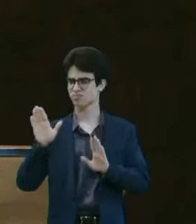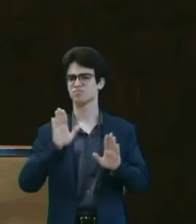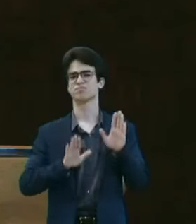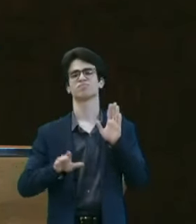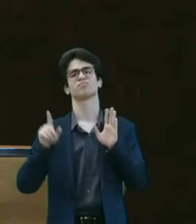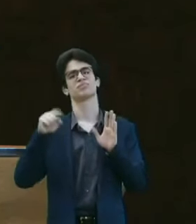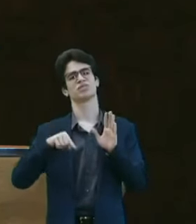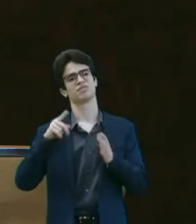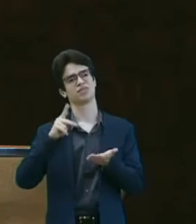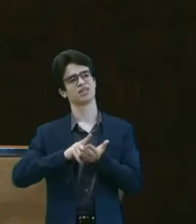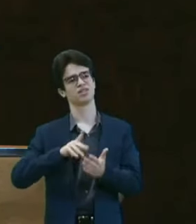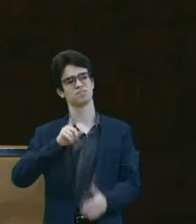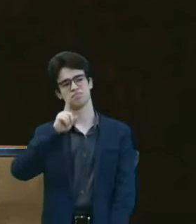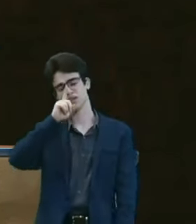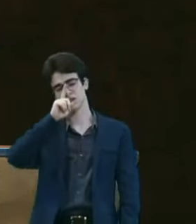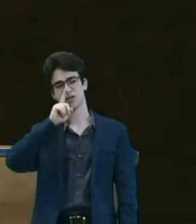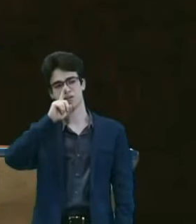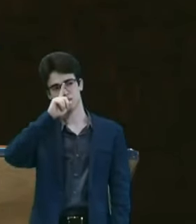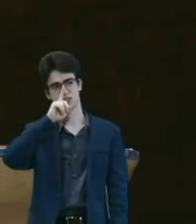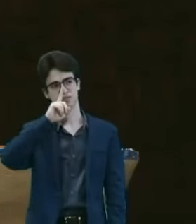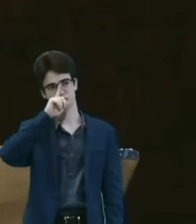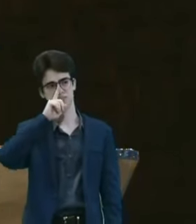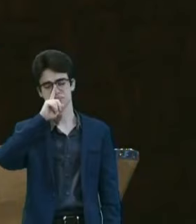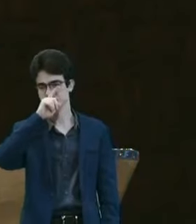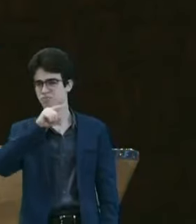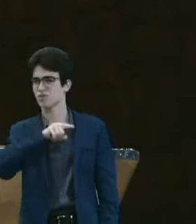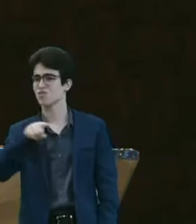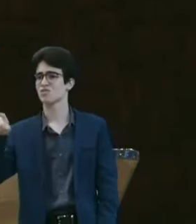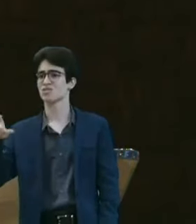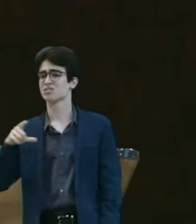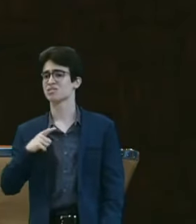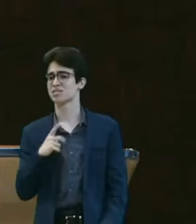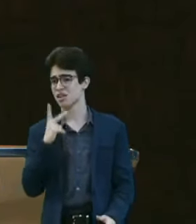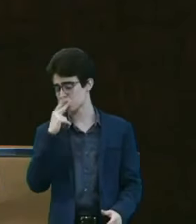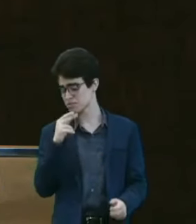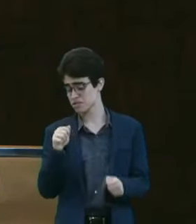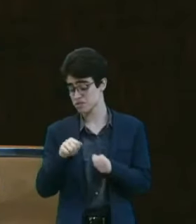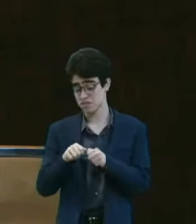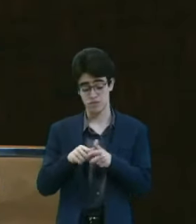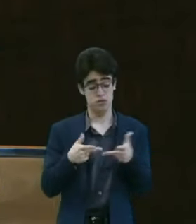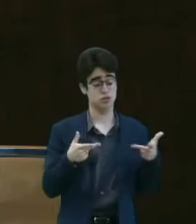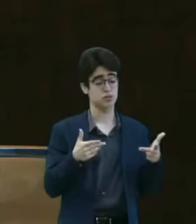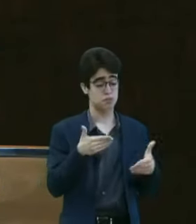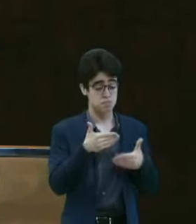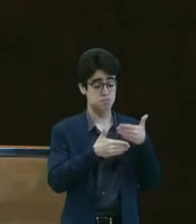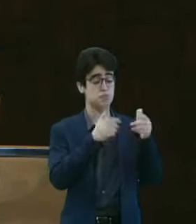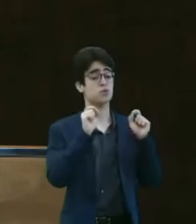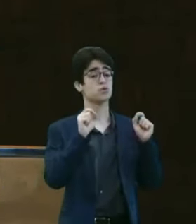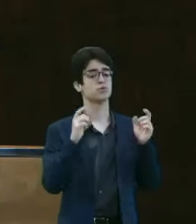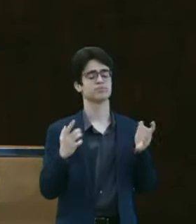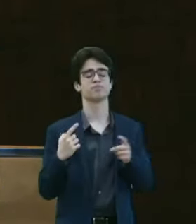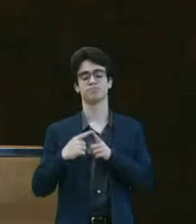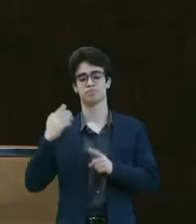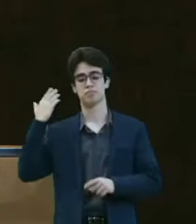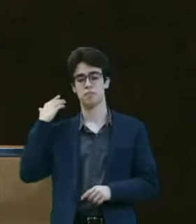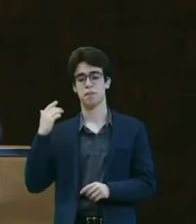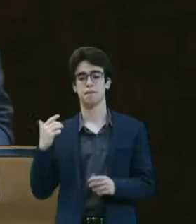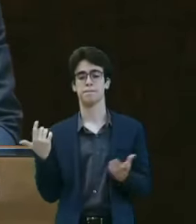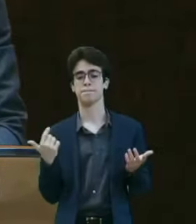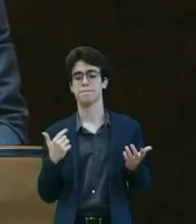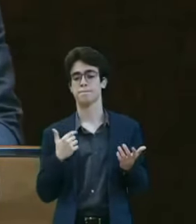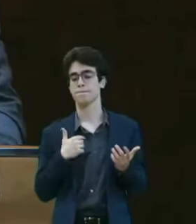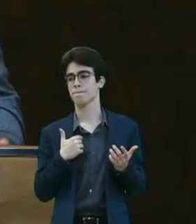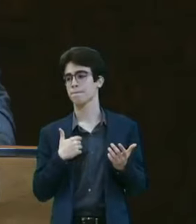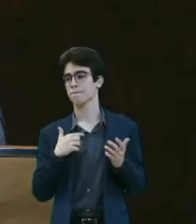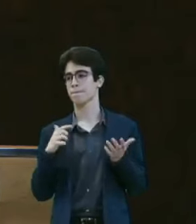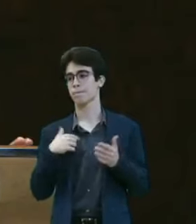são perigosos. O que você tem alimentado no teu coração? O que você tem alimentado? Sabe, esses dias,